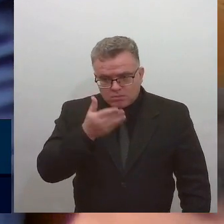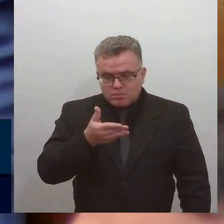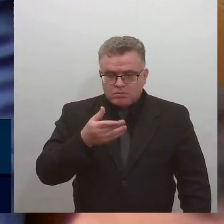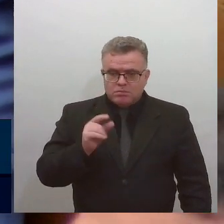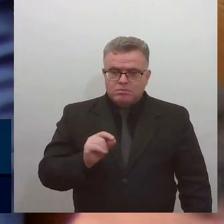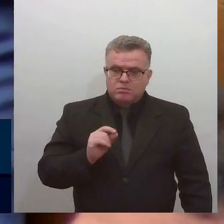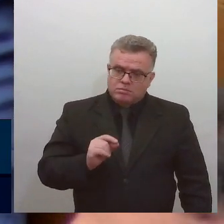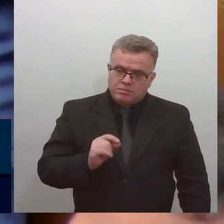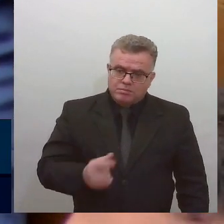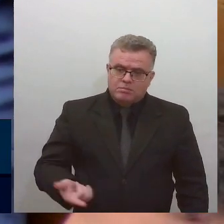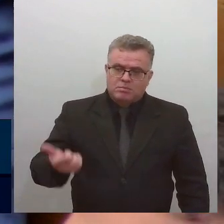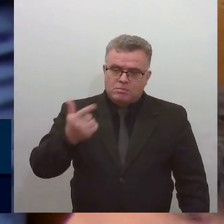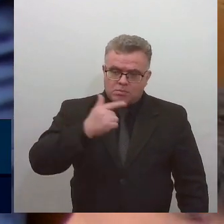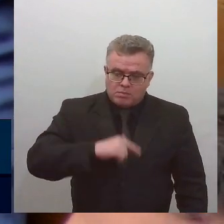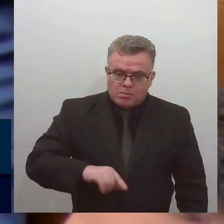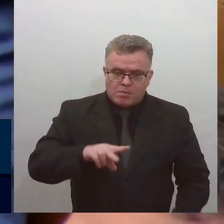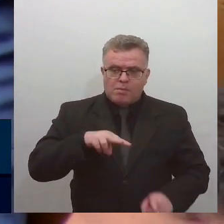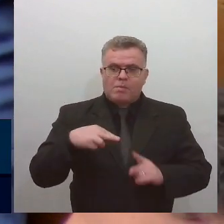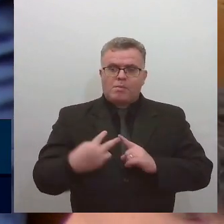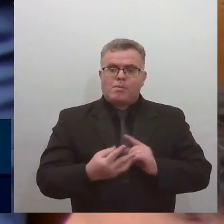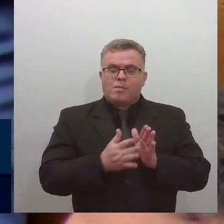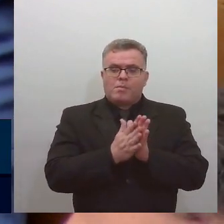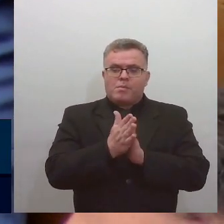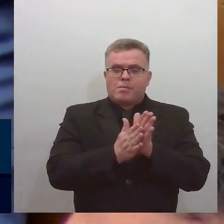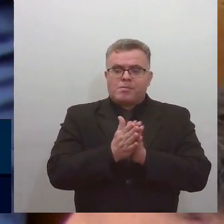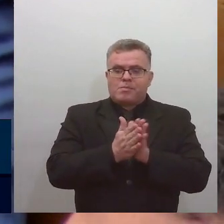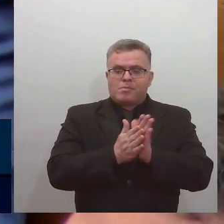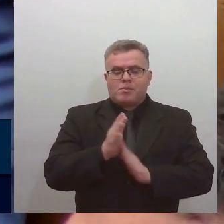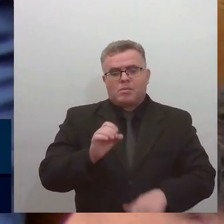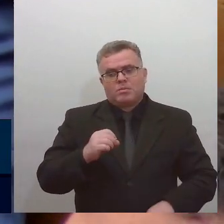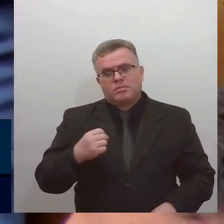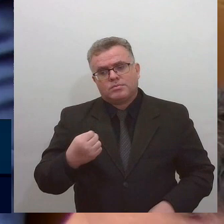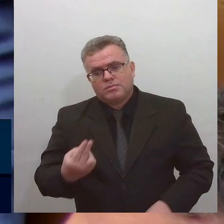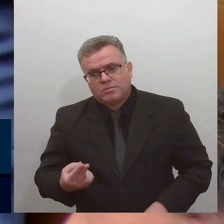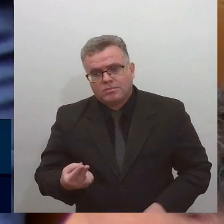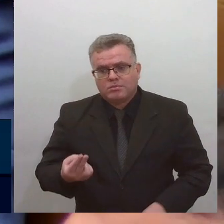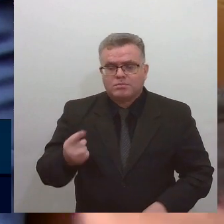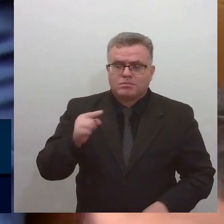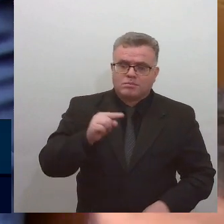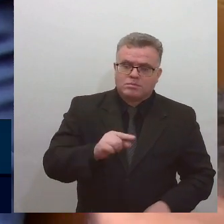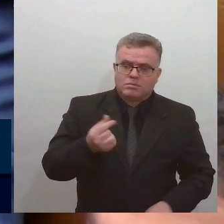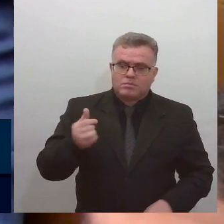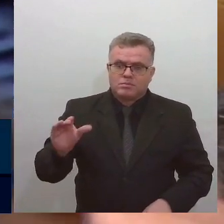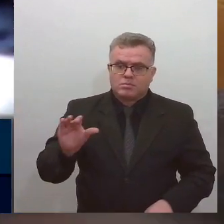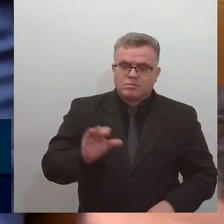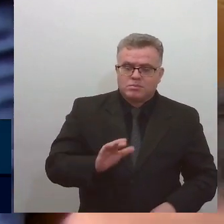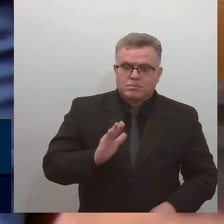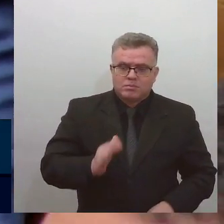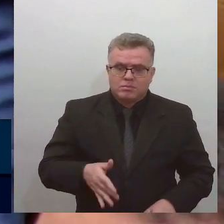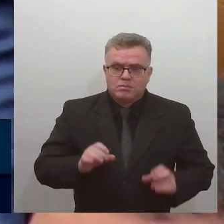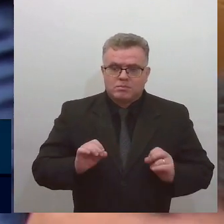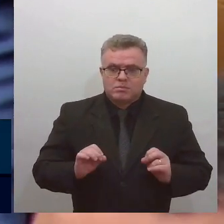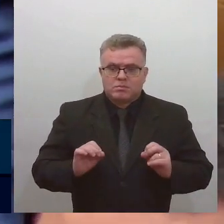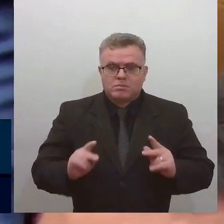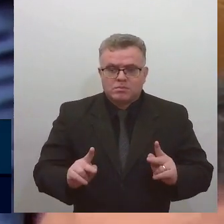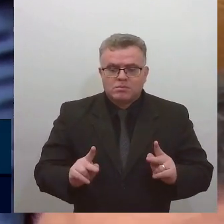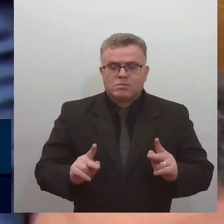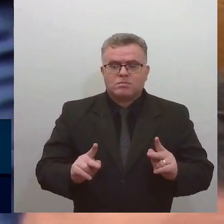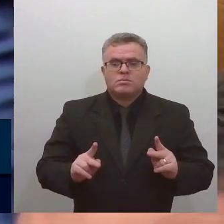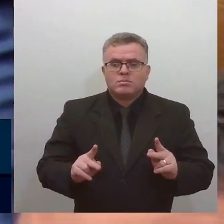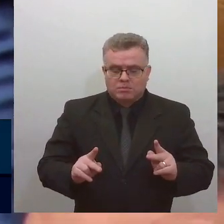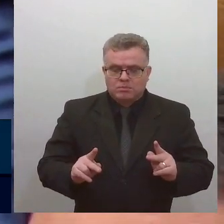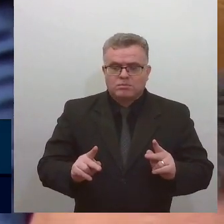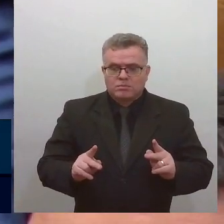uma expectativa ou se esses recursos já estão garantidos porque há muitos